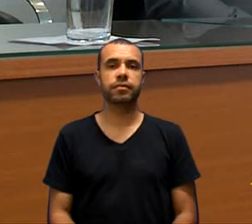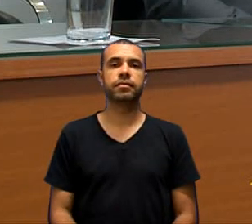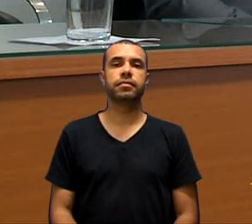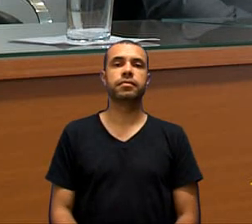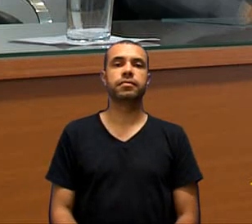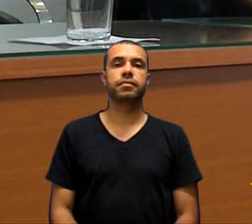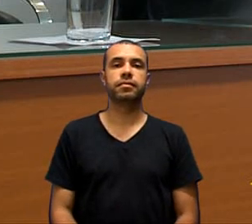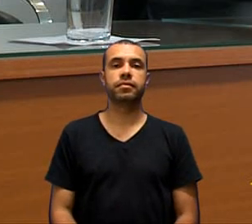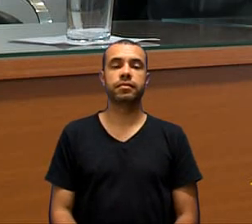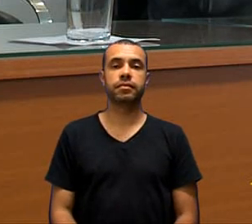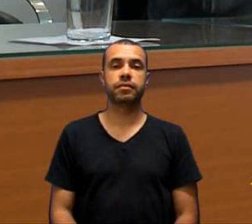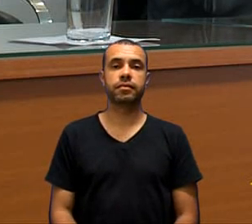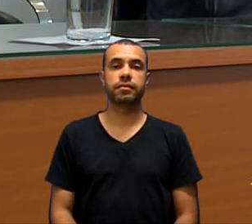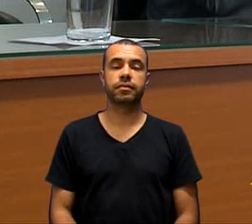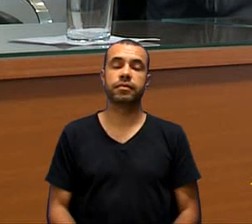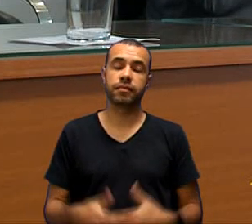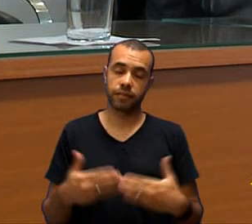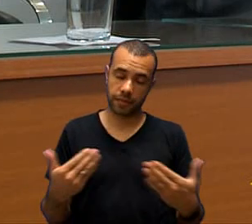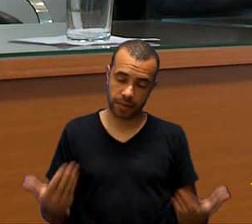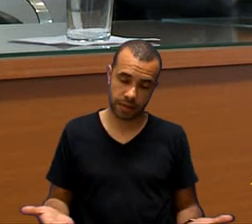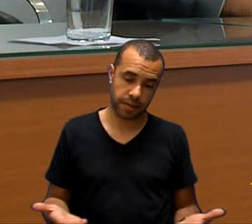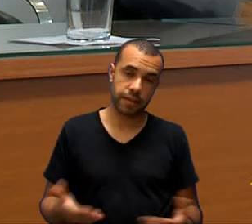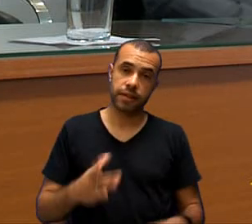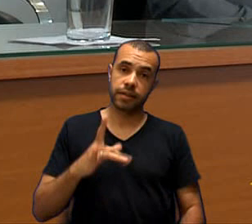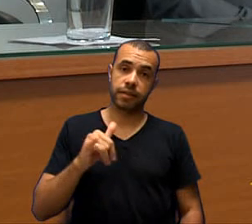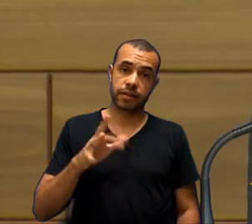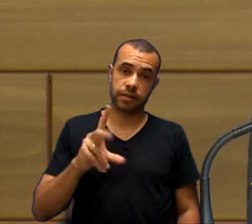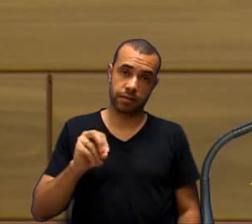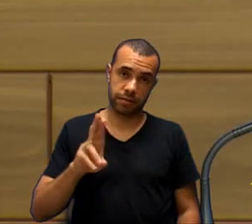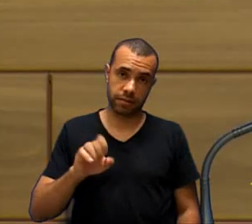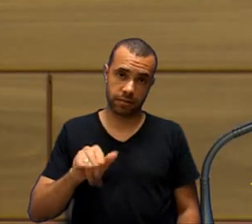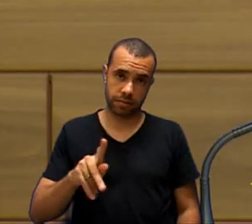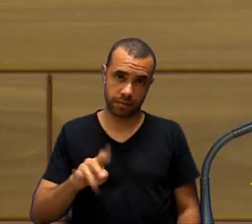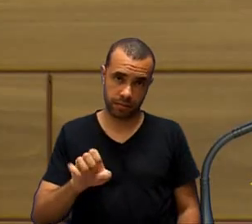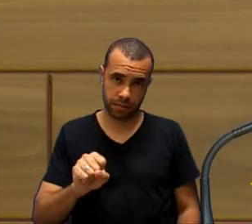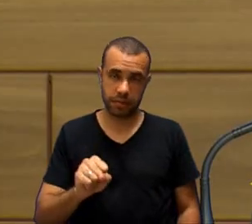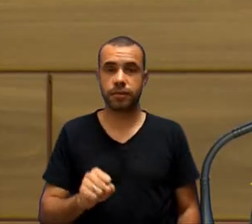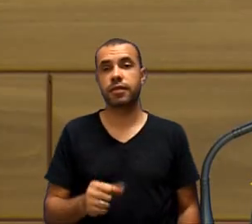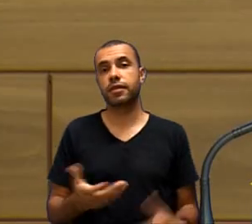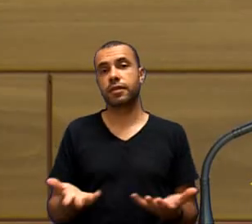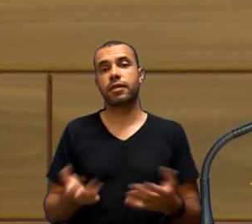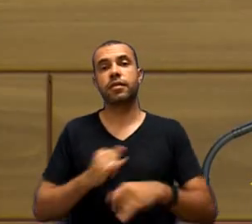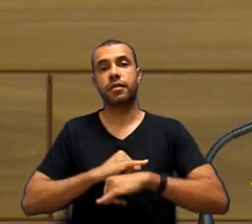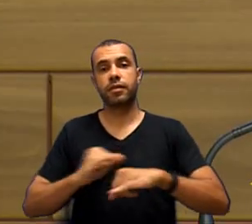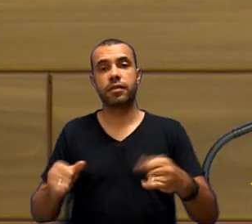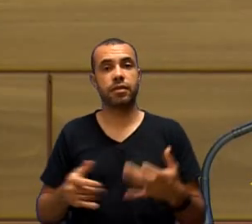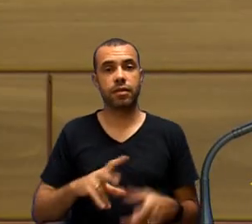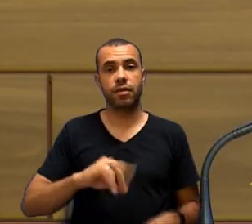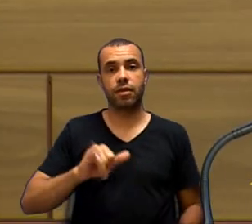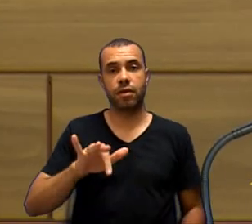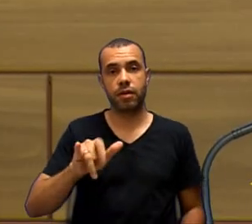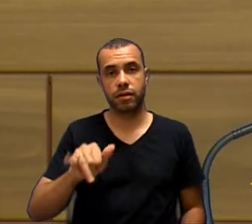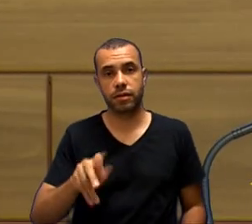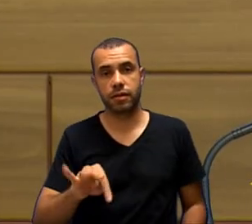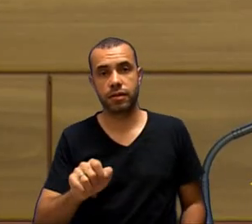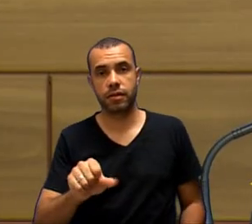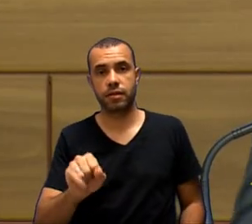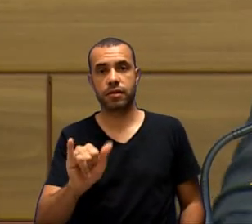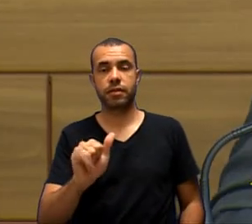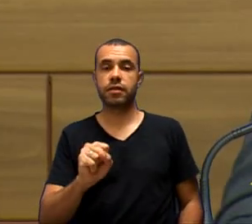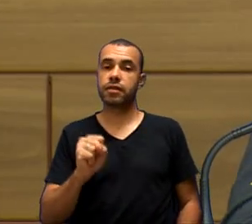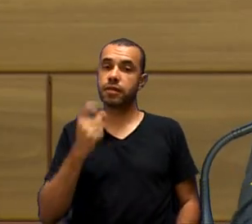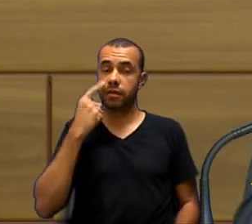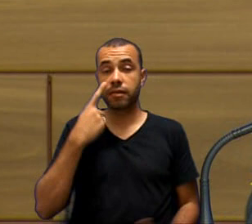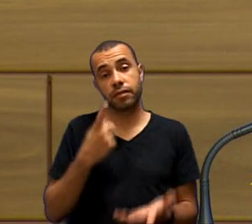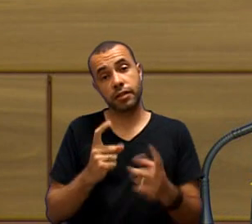Bom, deixa eu começar aqui, o Cláudio Robes, né? Na questão do royalties que está sendo discutido lá, eu espero sim